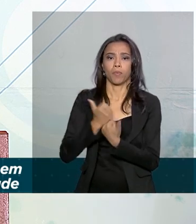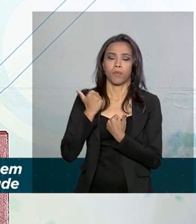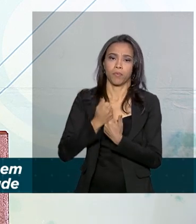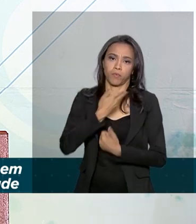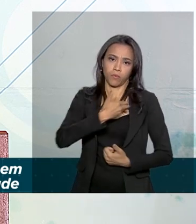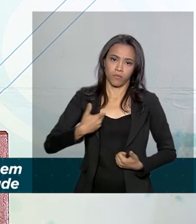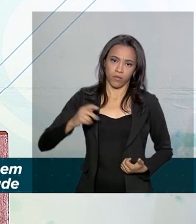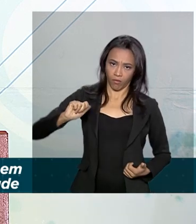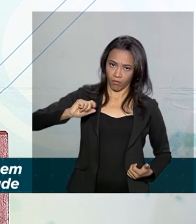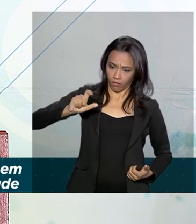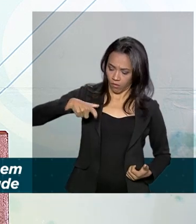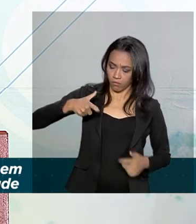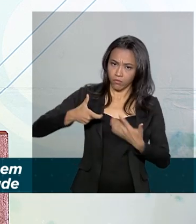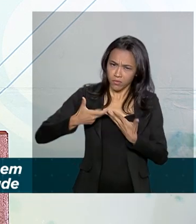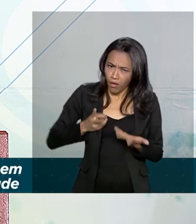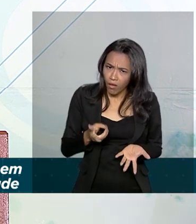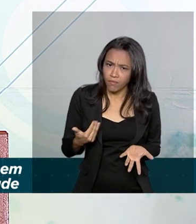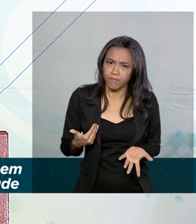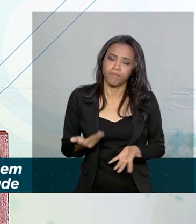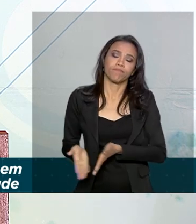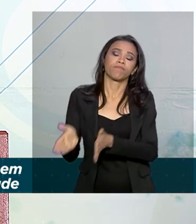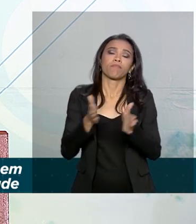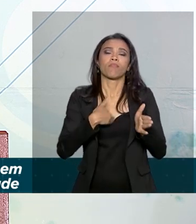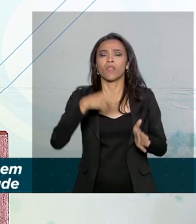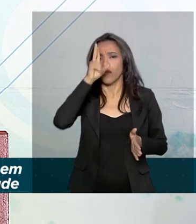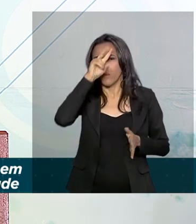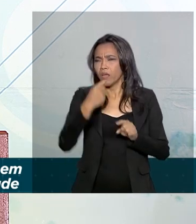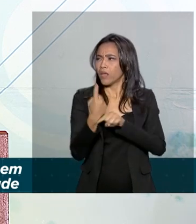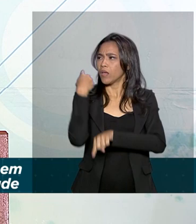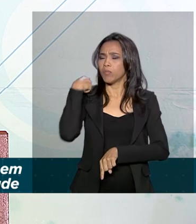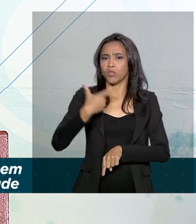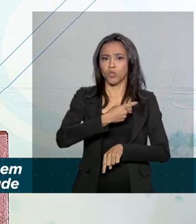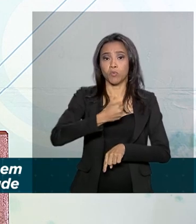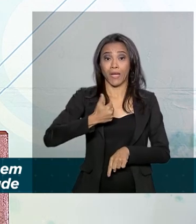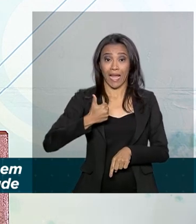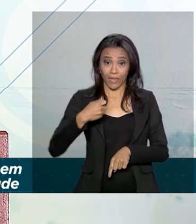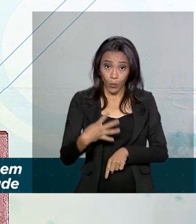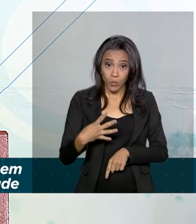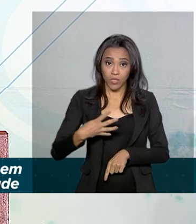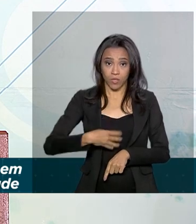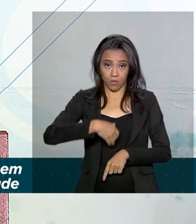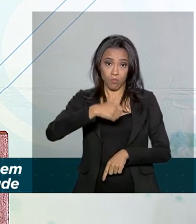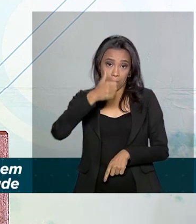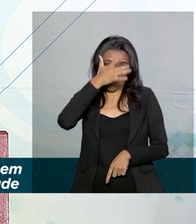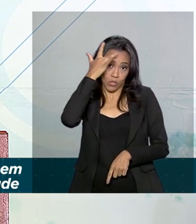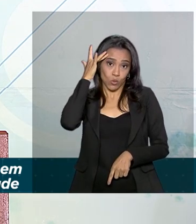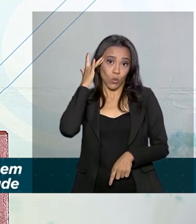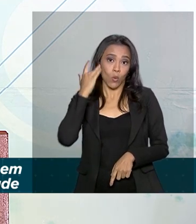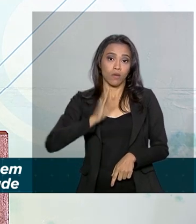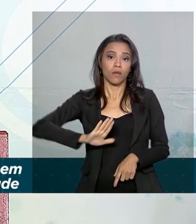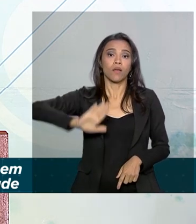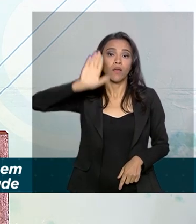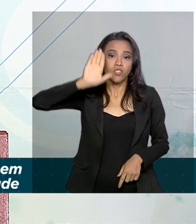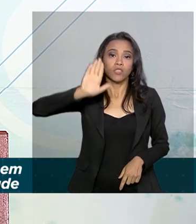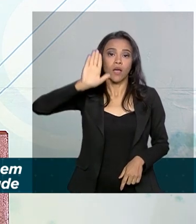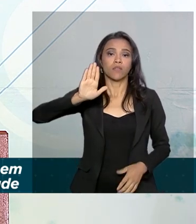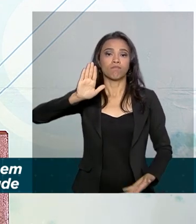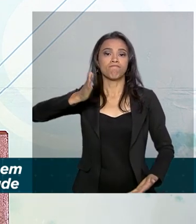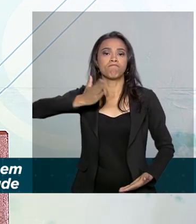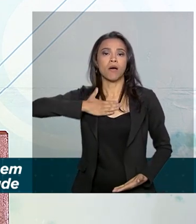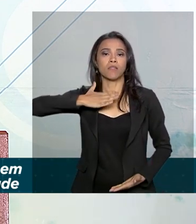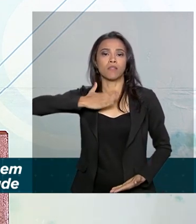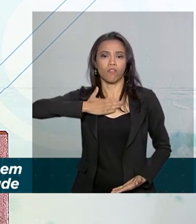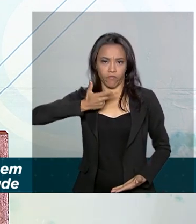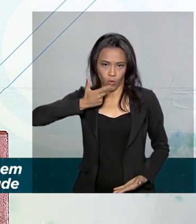de 2014, uma candidata bateu no peito e falou que o